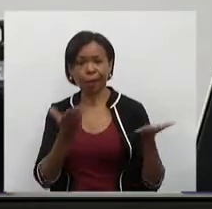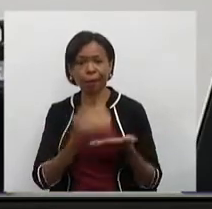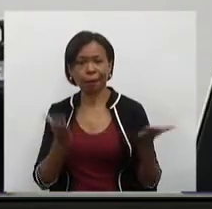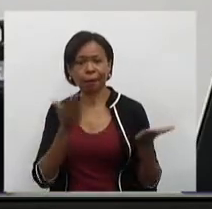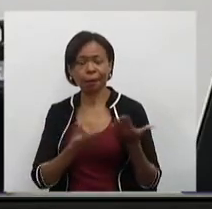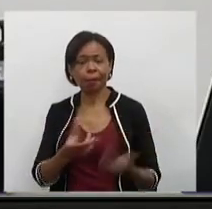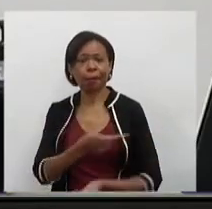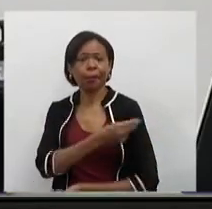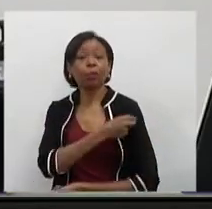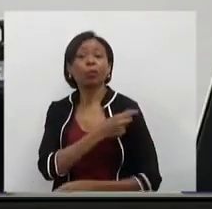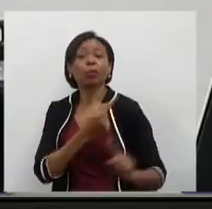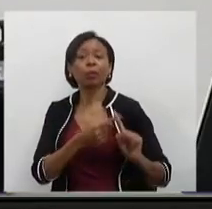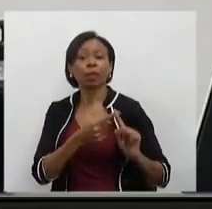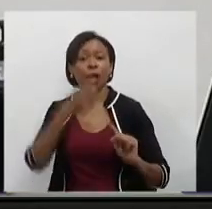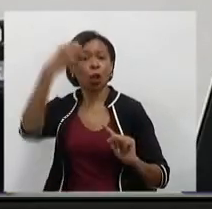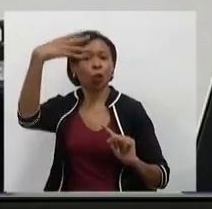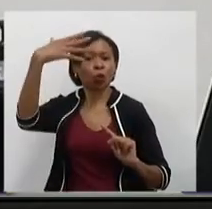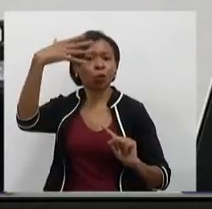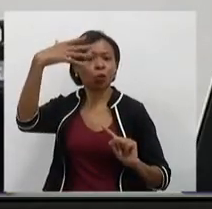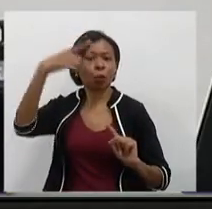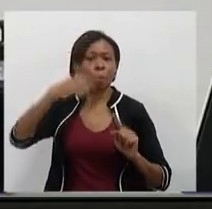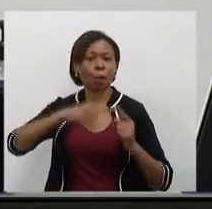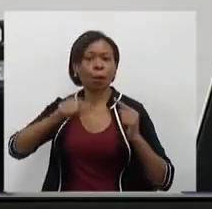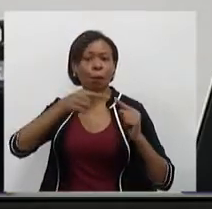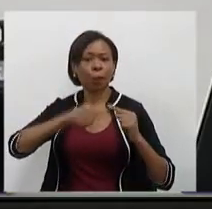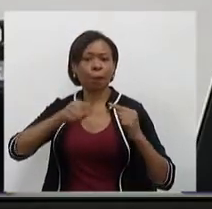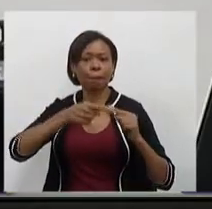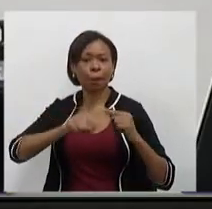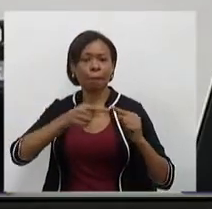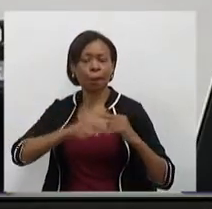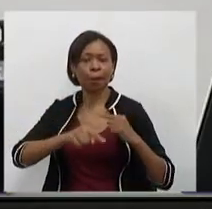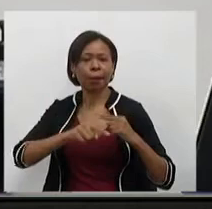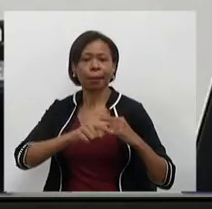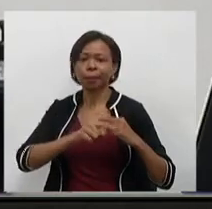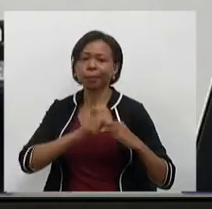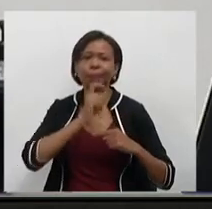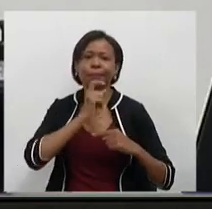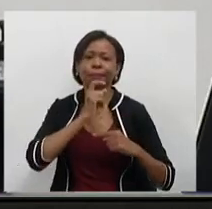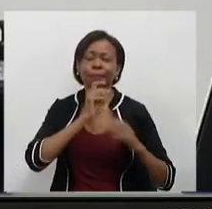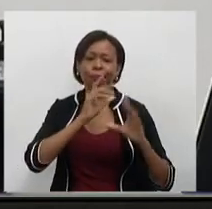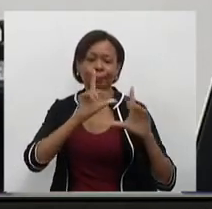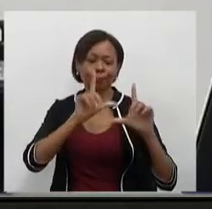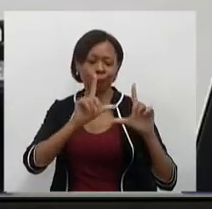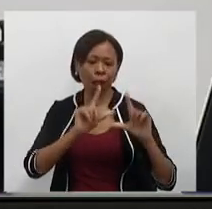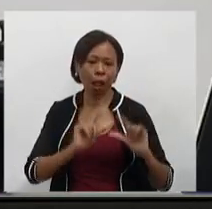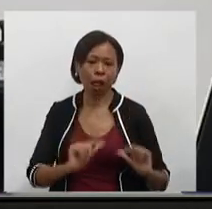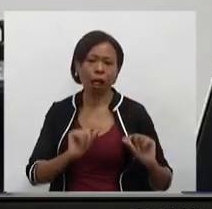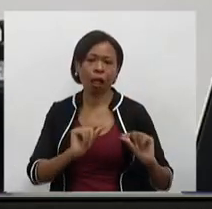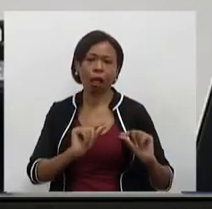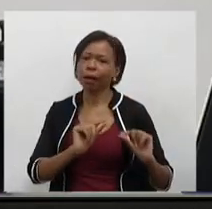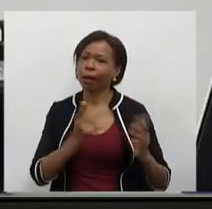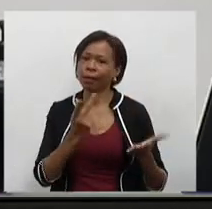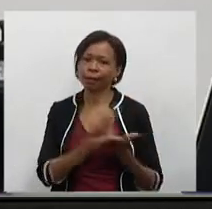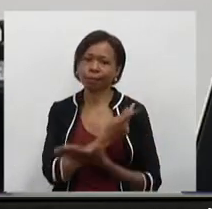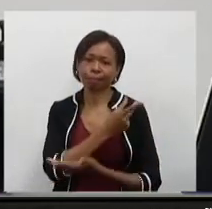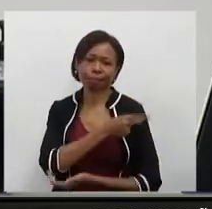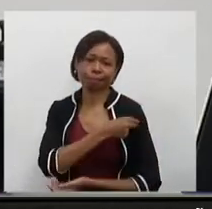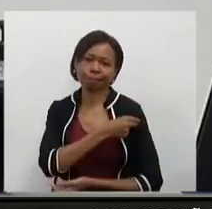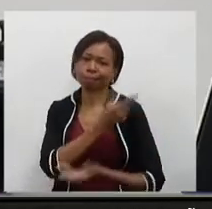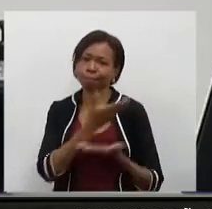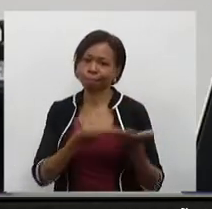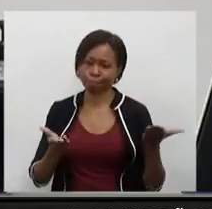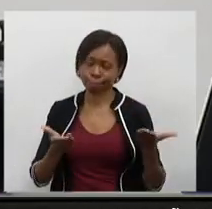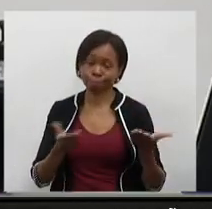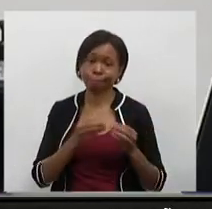grande e as unidades de saúde que tinham a vacina ficaram sem luz, ou seja, perdemos doses aí que já são limitadas. Então, qual